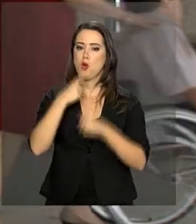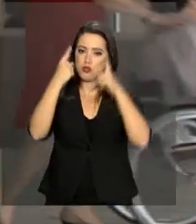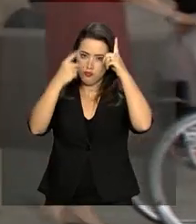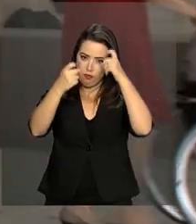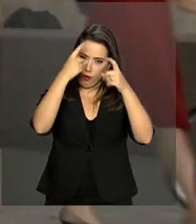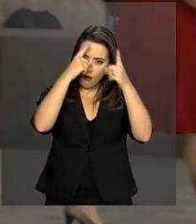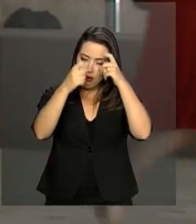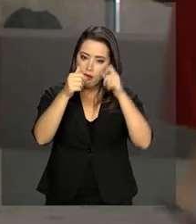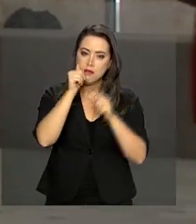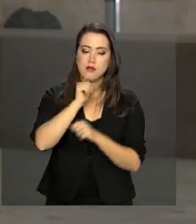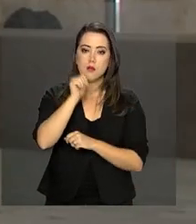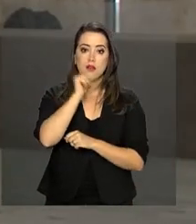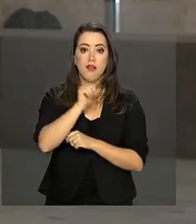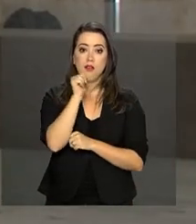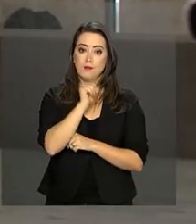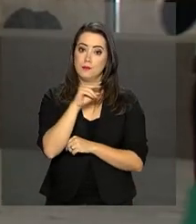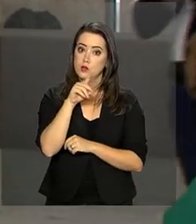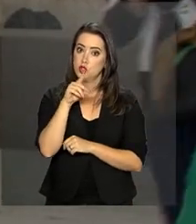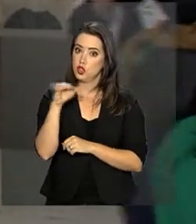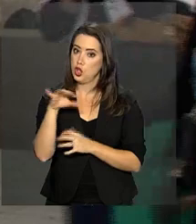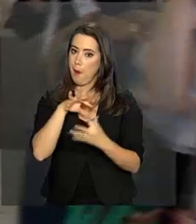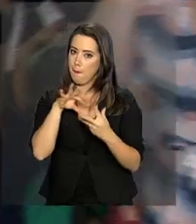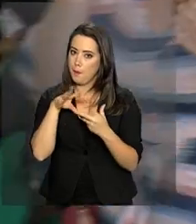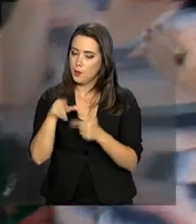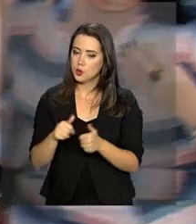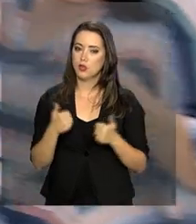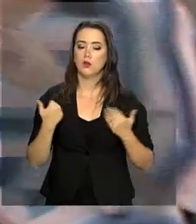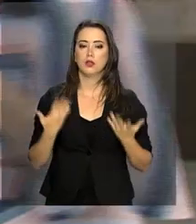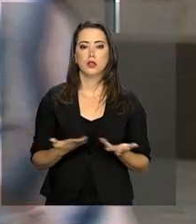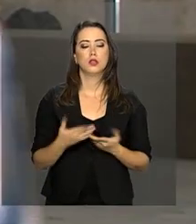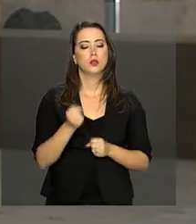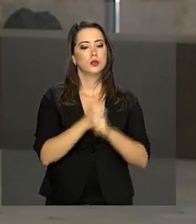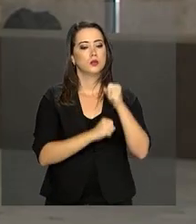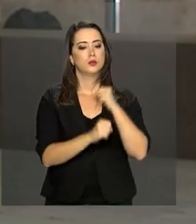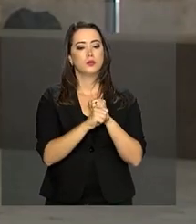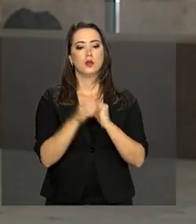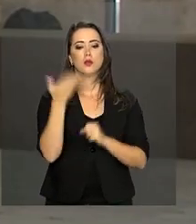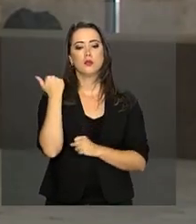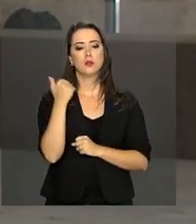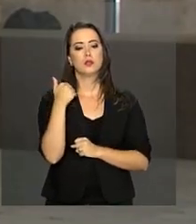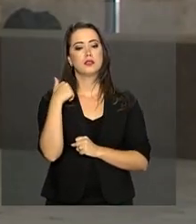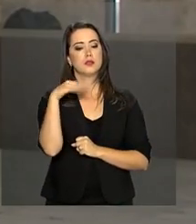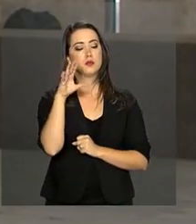Mulher. Segundo dados do governo federal, no ano passado, mais de